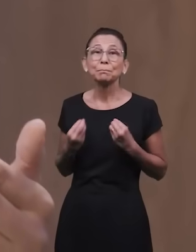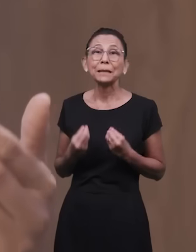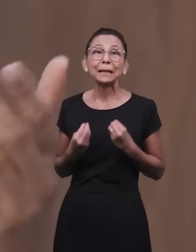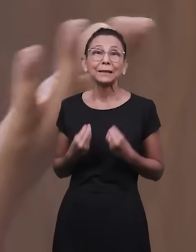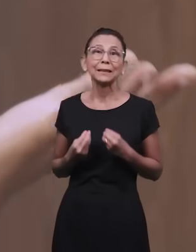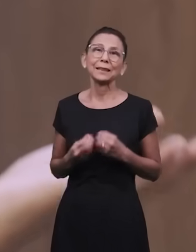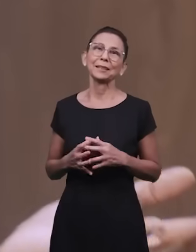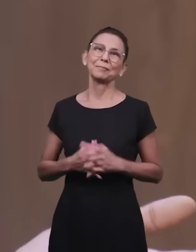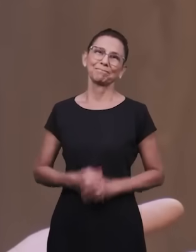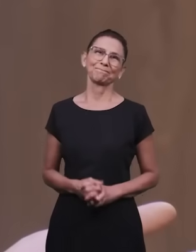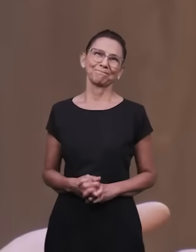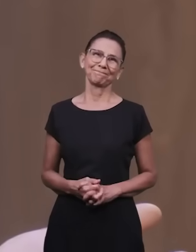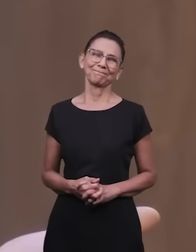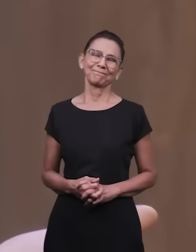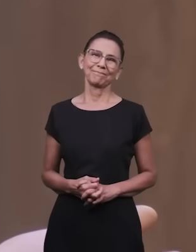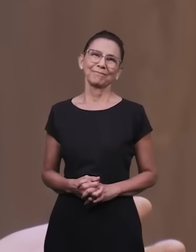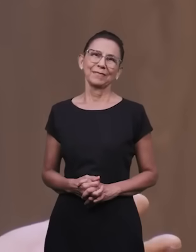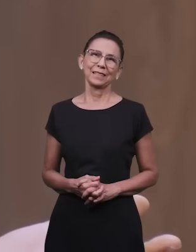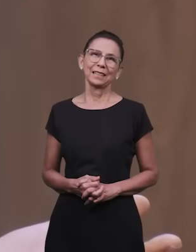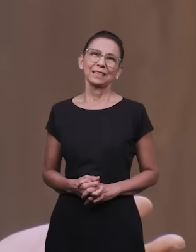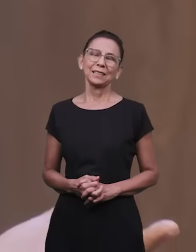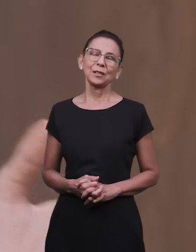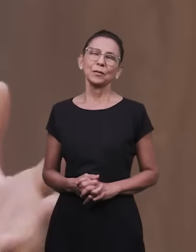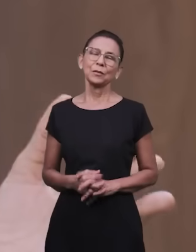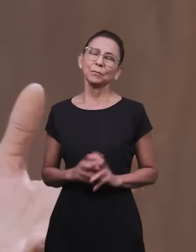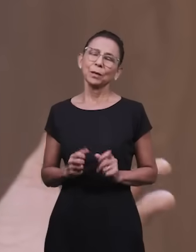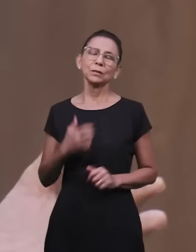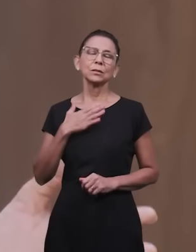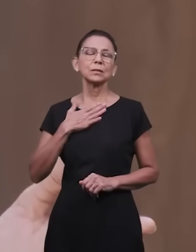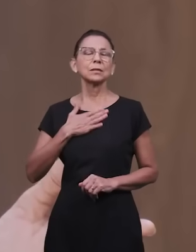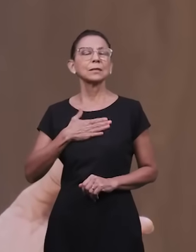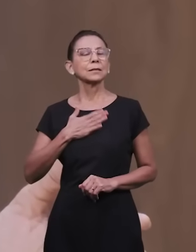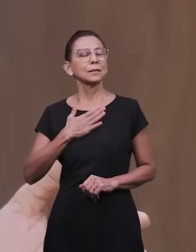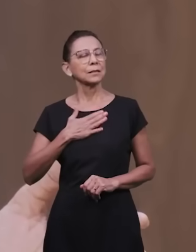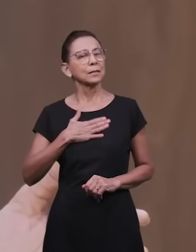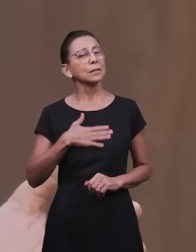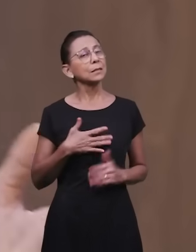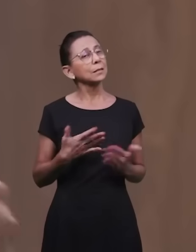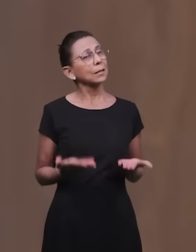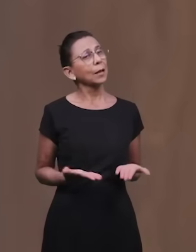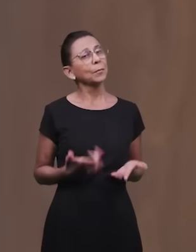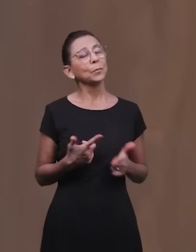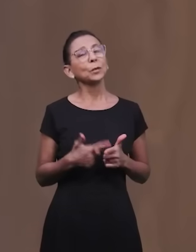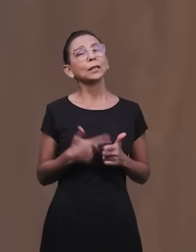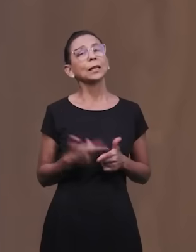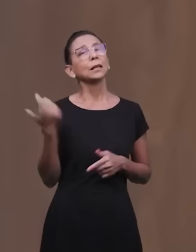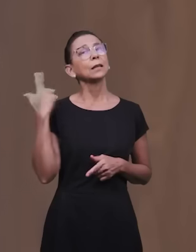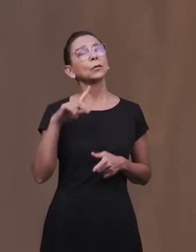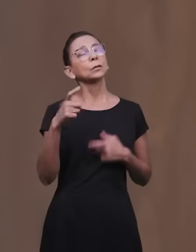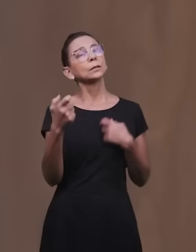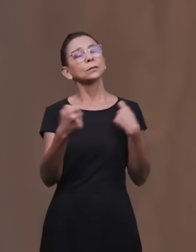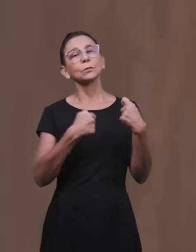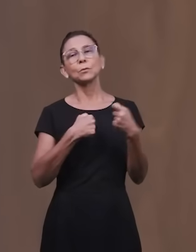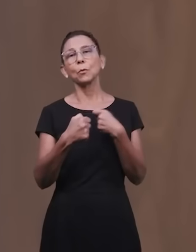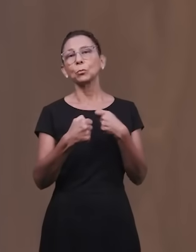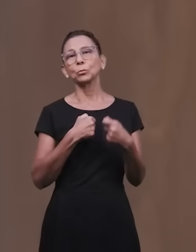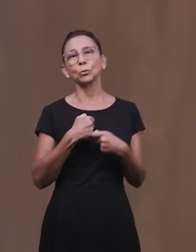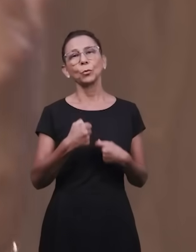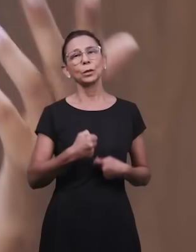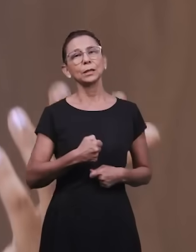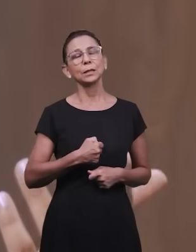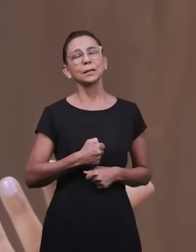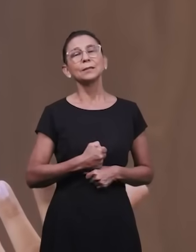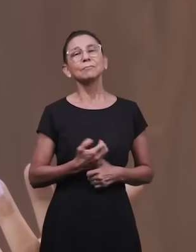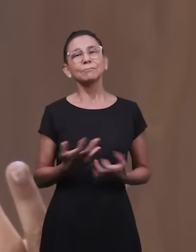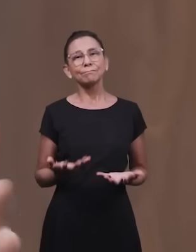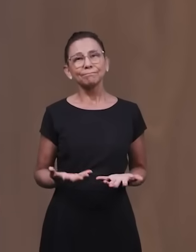posso descansar disso. Não preciso ter tanto controle. Porque eu posso lidar com